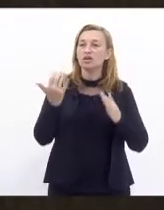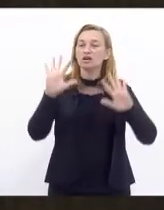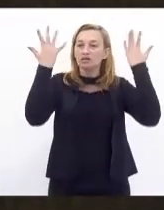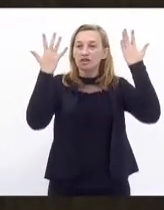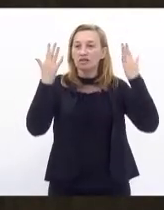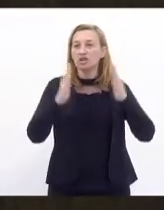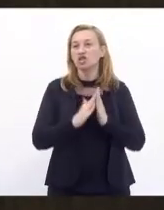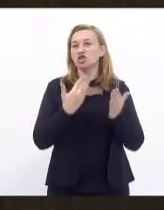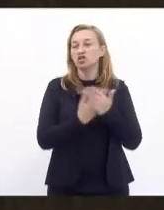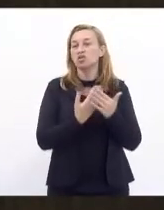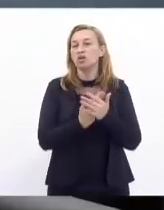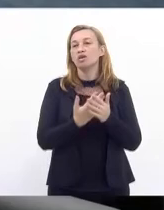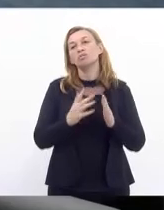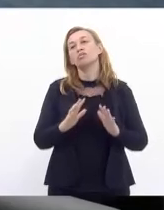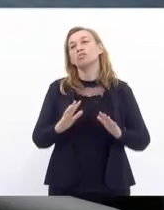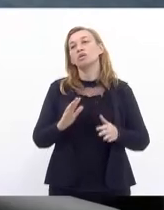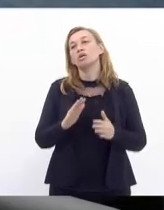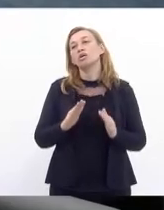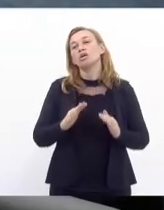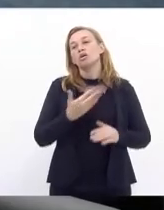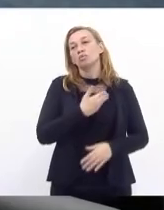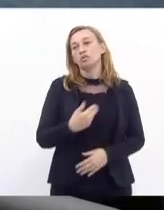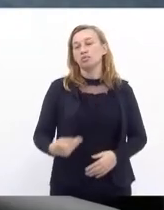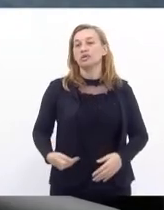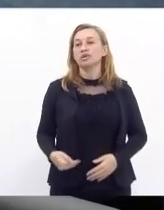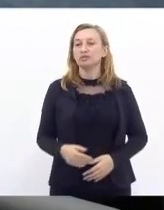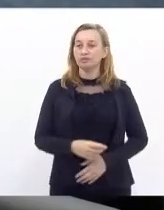seus dirigentes e as suas diretoras.